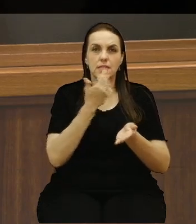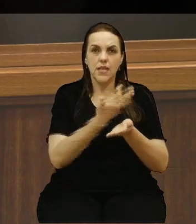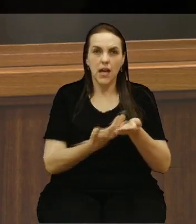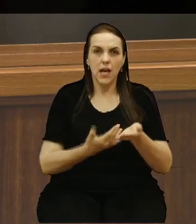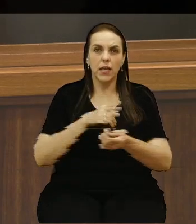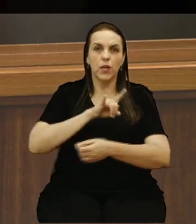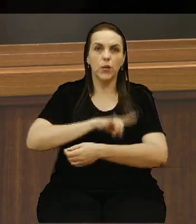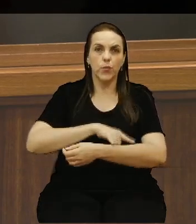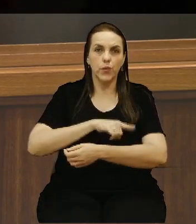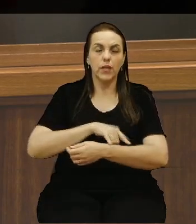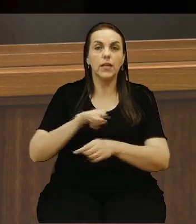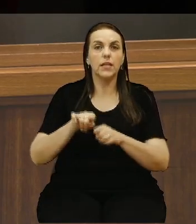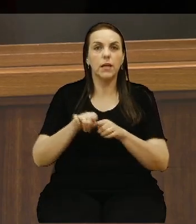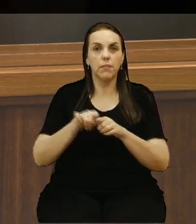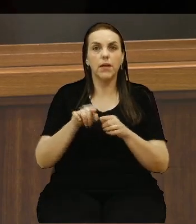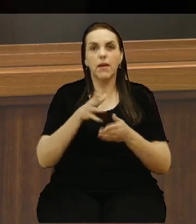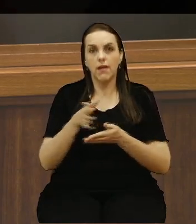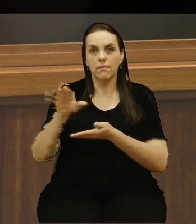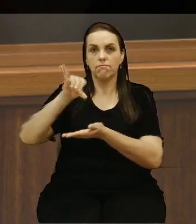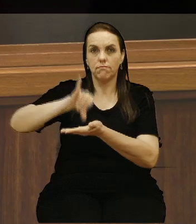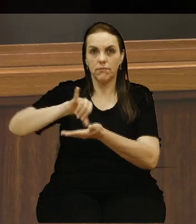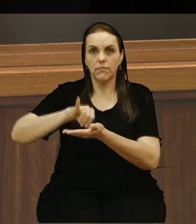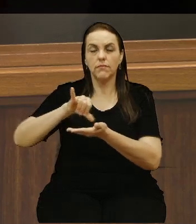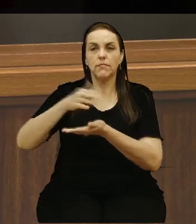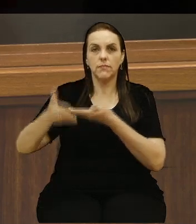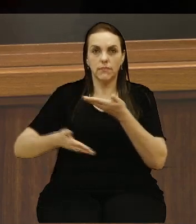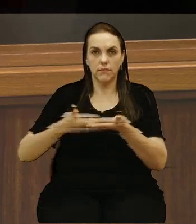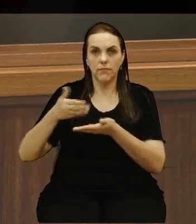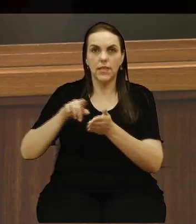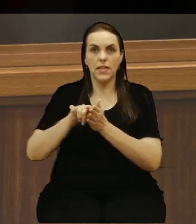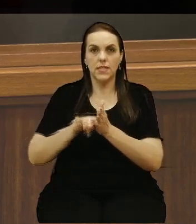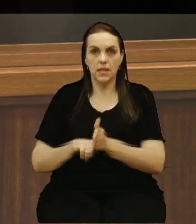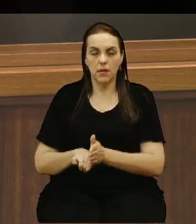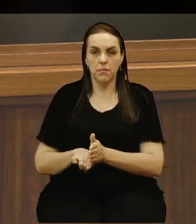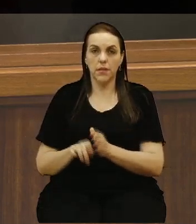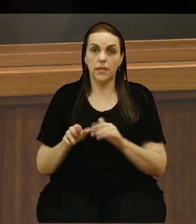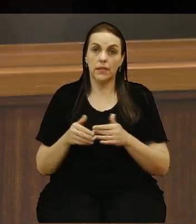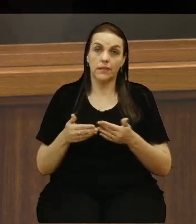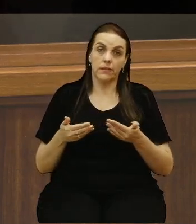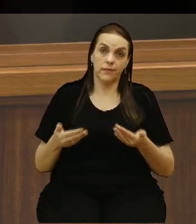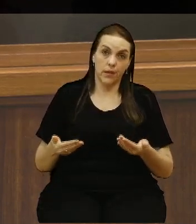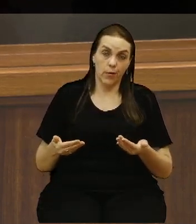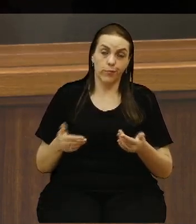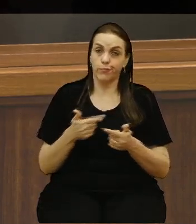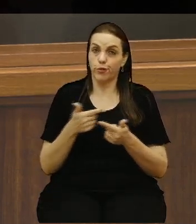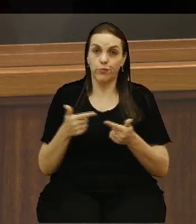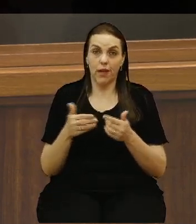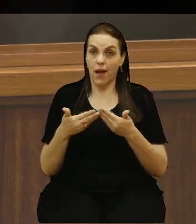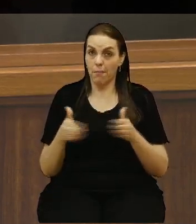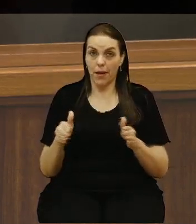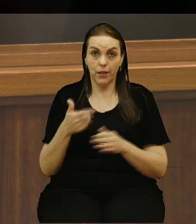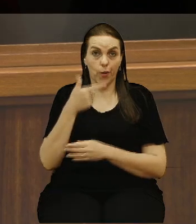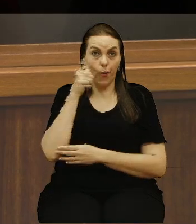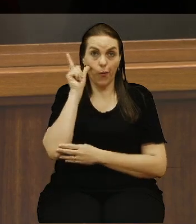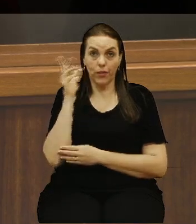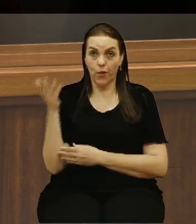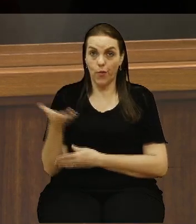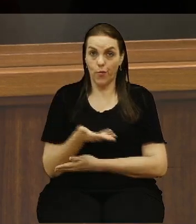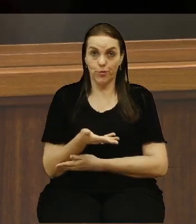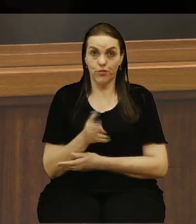é encaminhado para essa central de exames. Enfim, não estava aberta ontem, nem